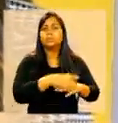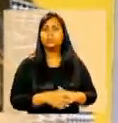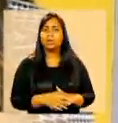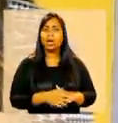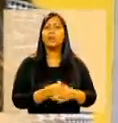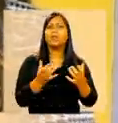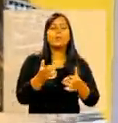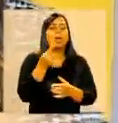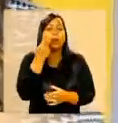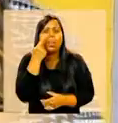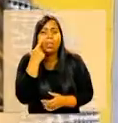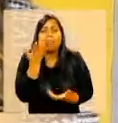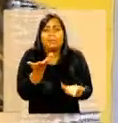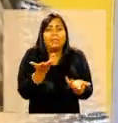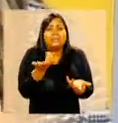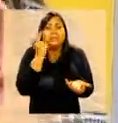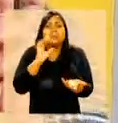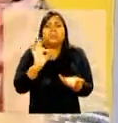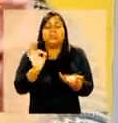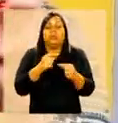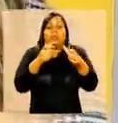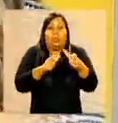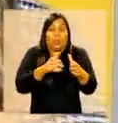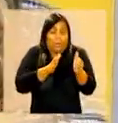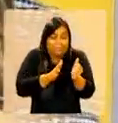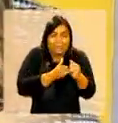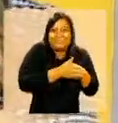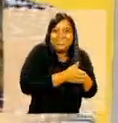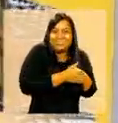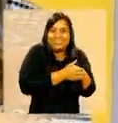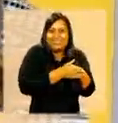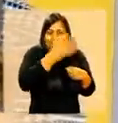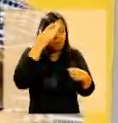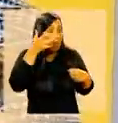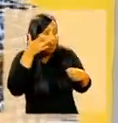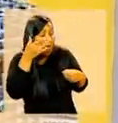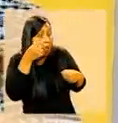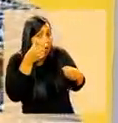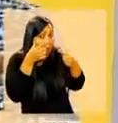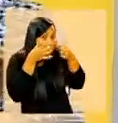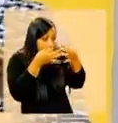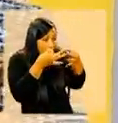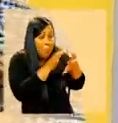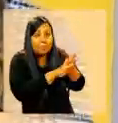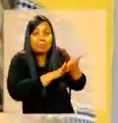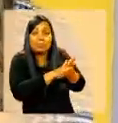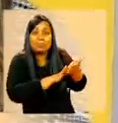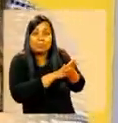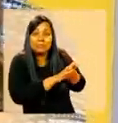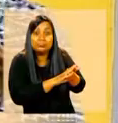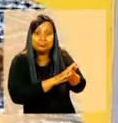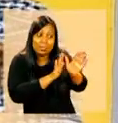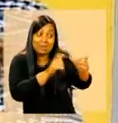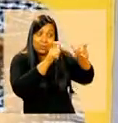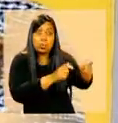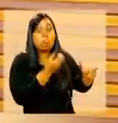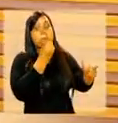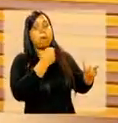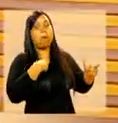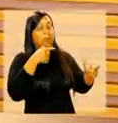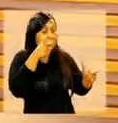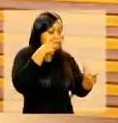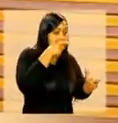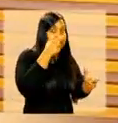mas não consigo e tal. Porque são lugares, às vezes, que ficam meio escondidos, sabe? Do público, assim, em geral. Lugares incríveis que valem a pena ser visitados. E essa